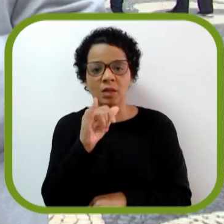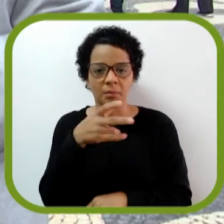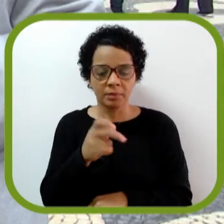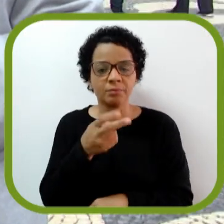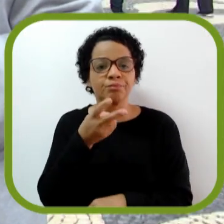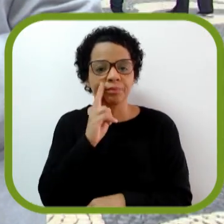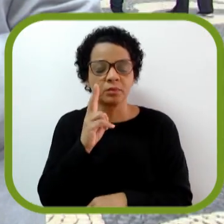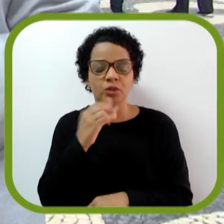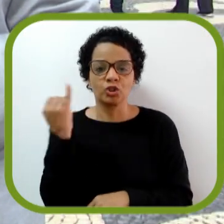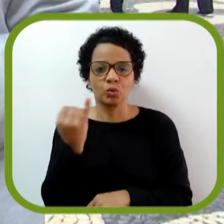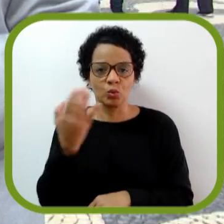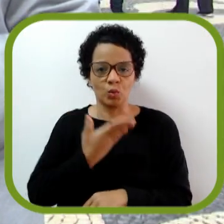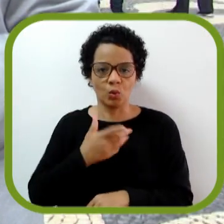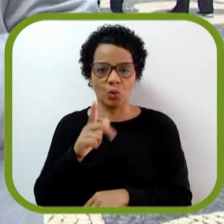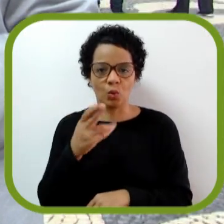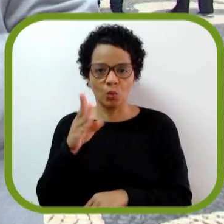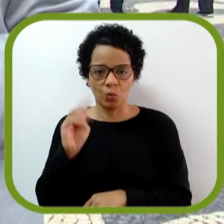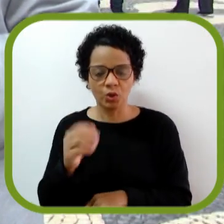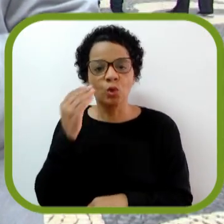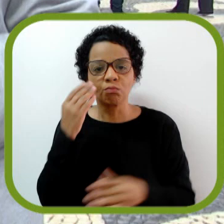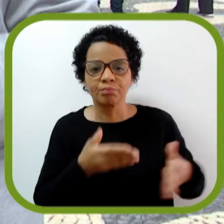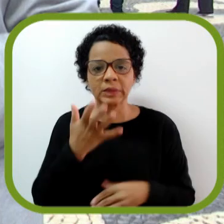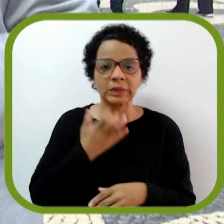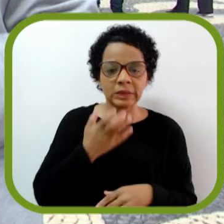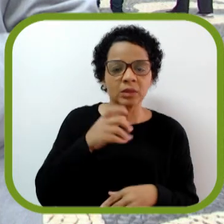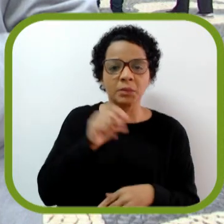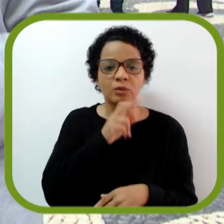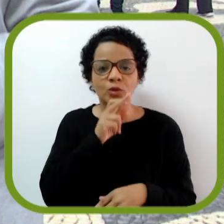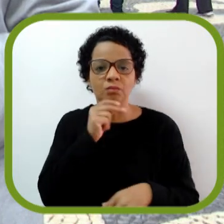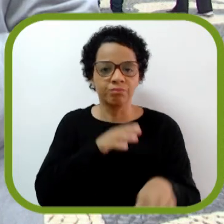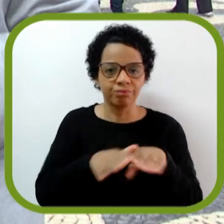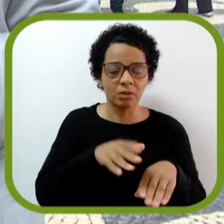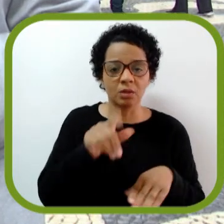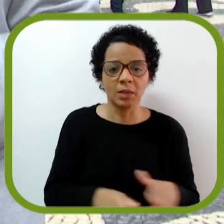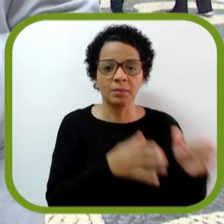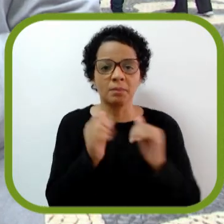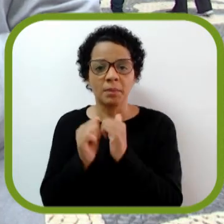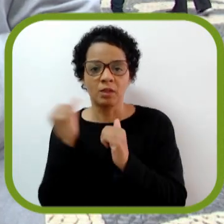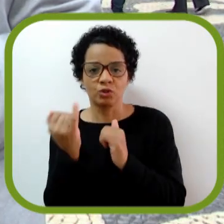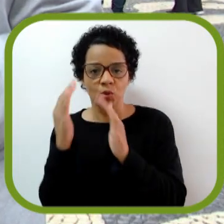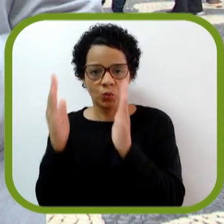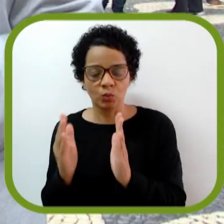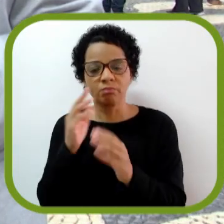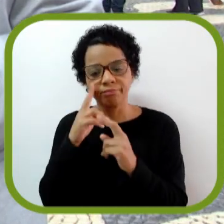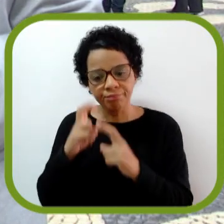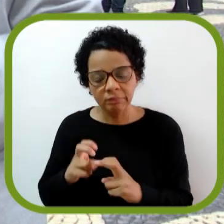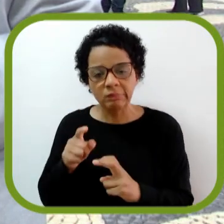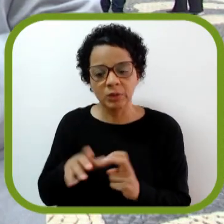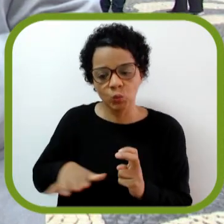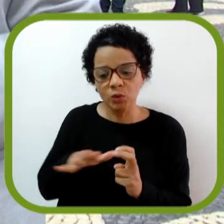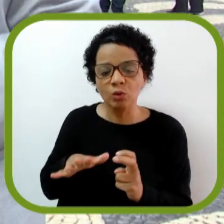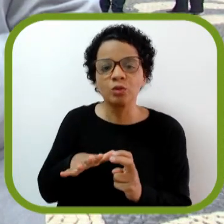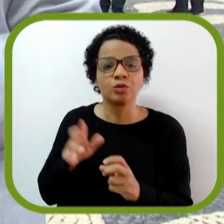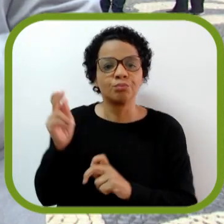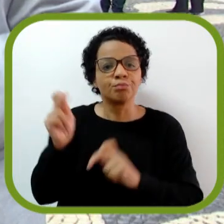Filipe Rosas, diretor do Instituto Dom Luís, sobre as estratégias de prevenção e de resposta aos sismos, bem como o papel do Instituto